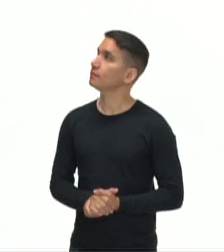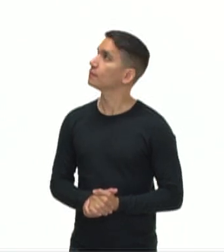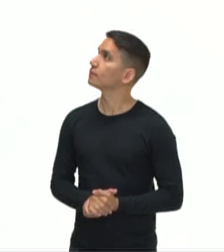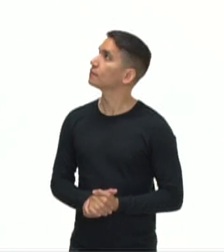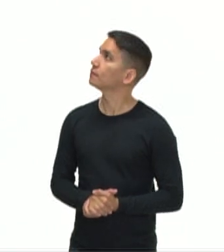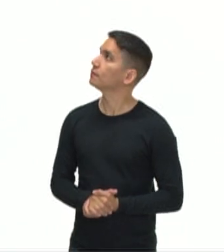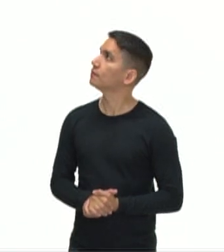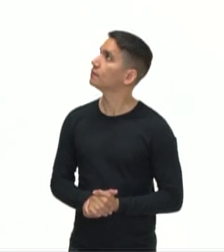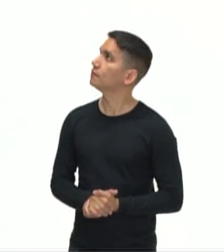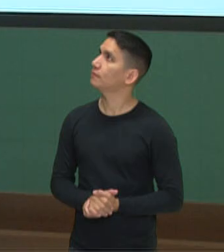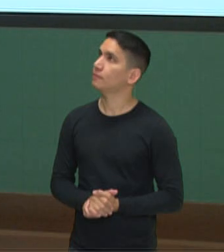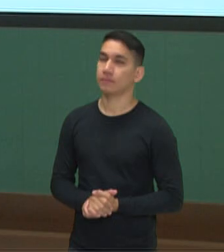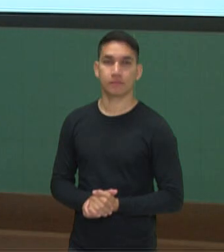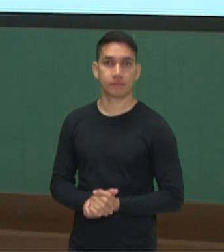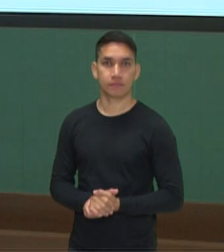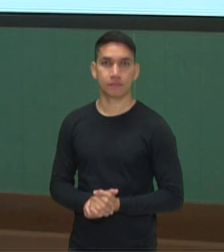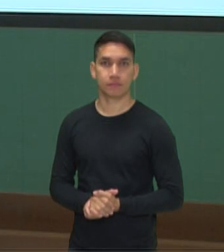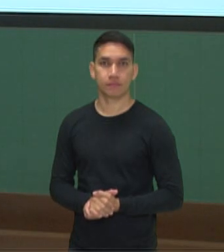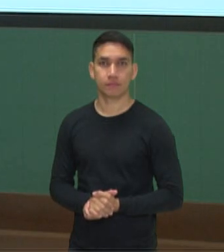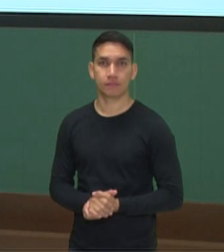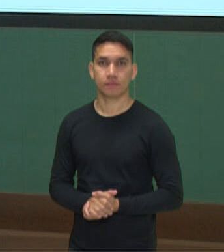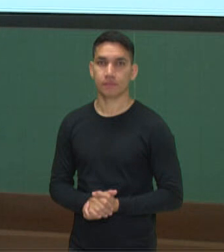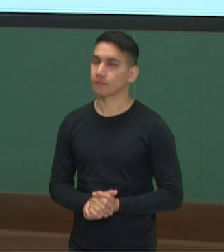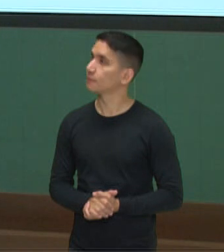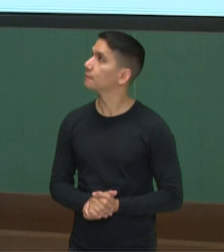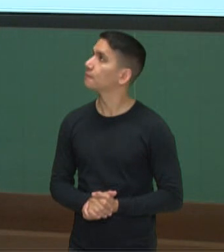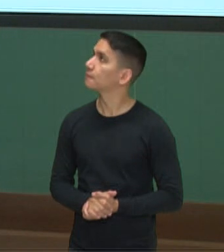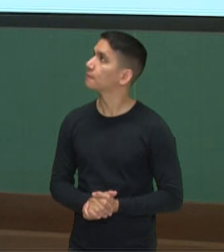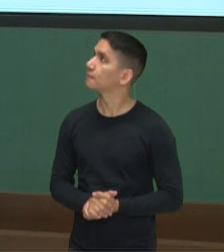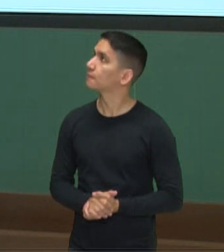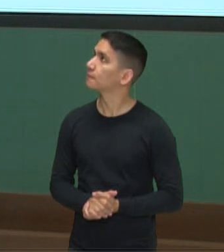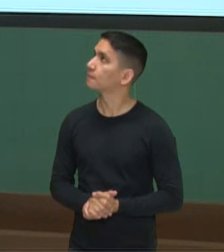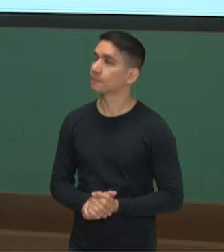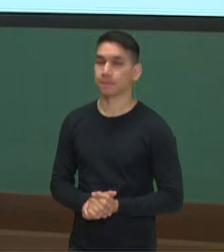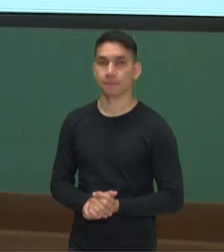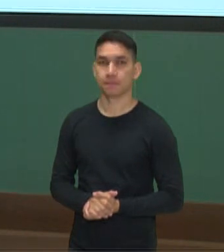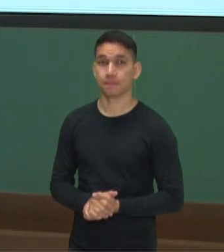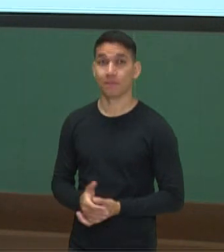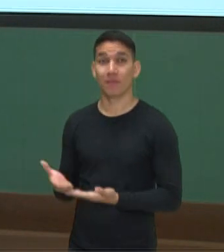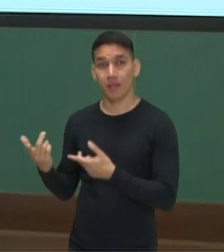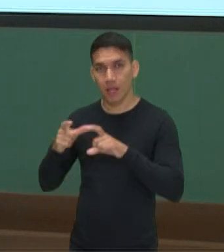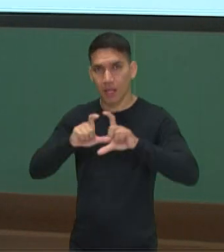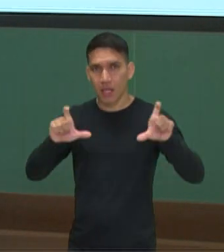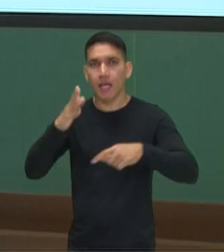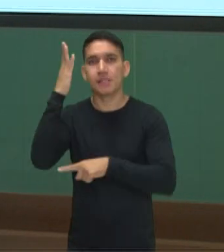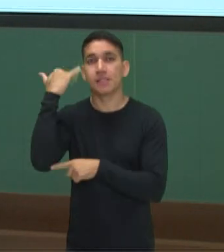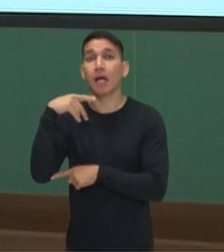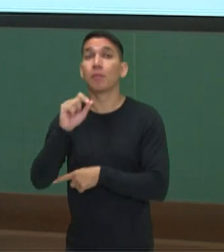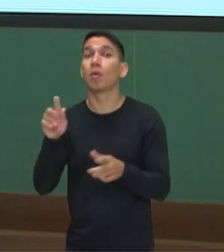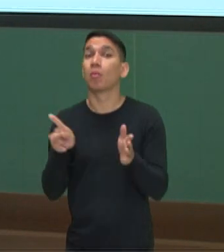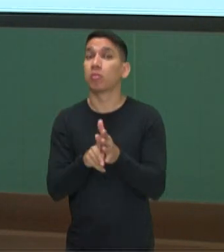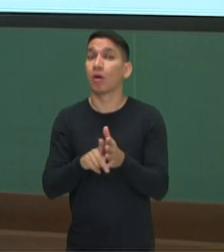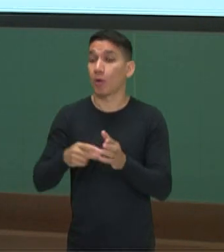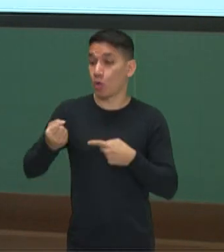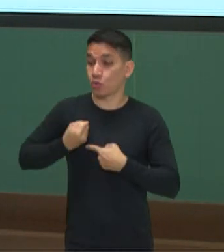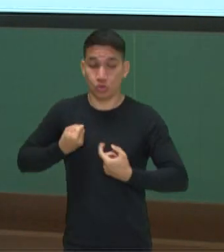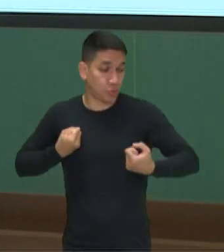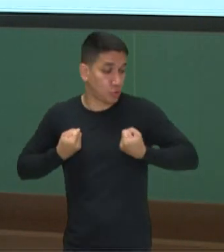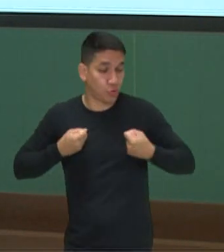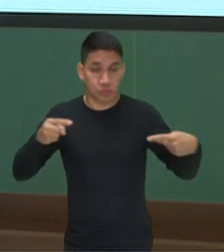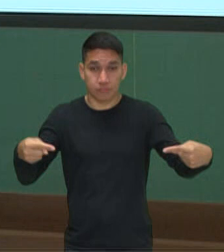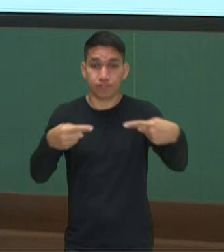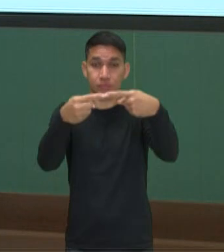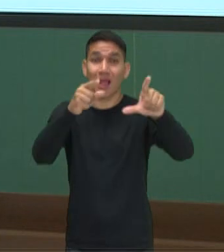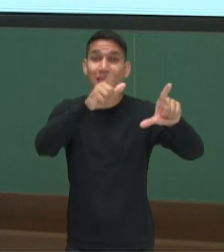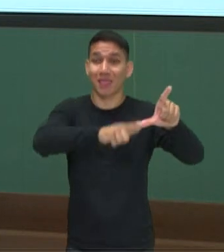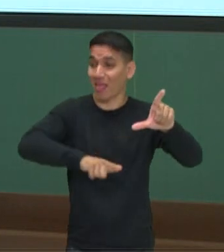monômio, mais 9x divididos por 3x. Já sabemos que é número com número, letra com letra.